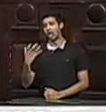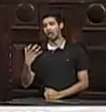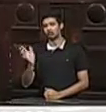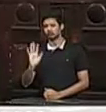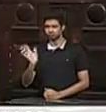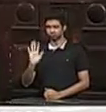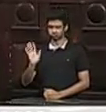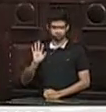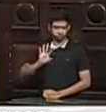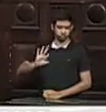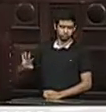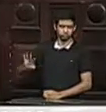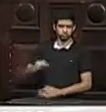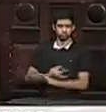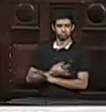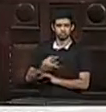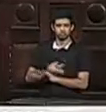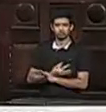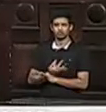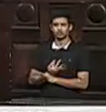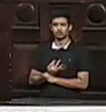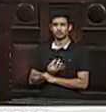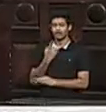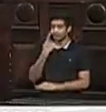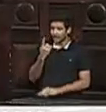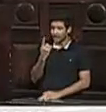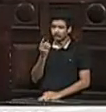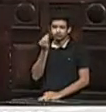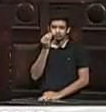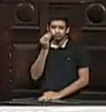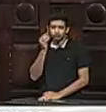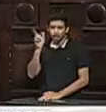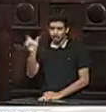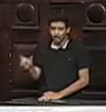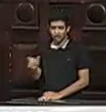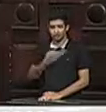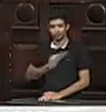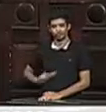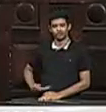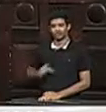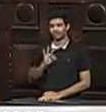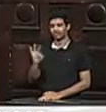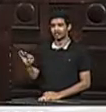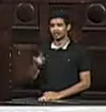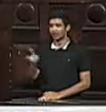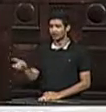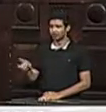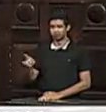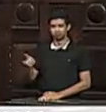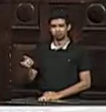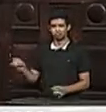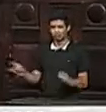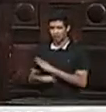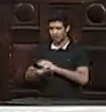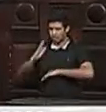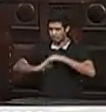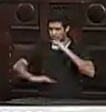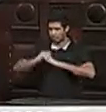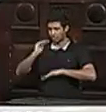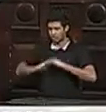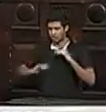intenção do governo federal, que não tem competência para